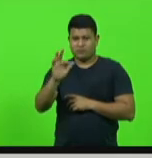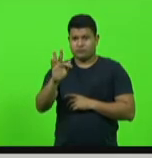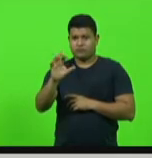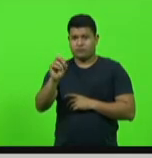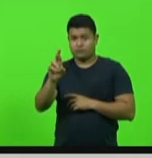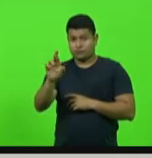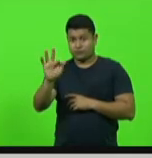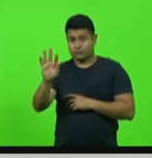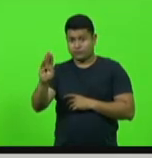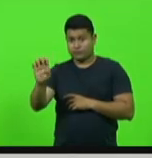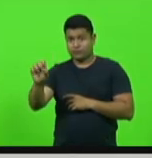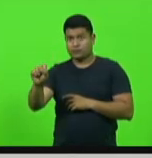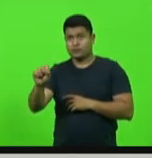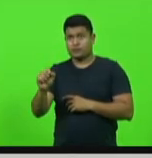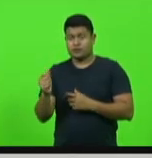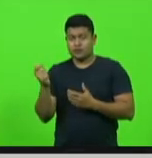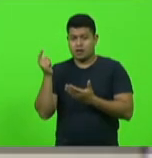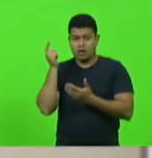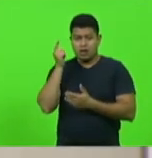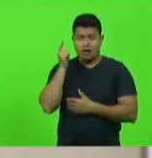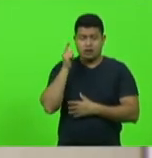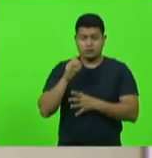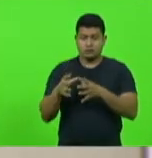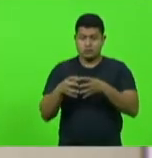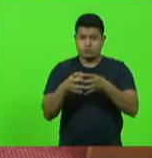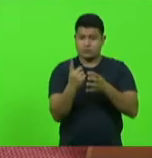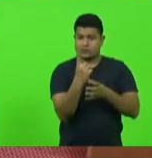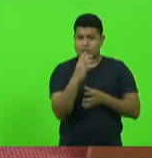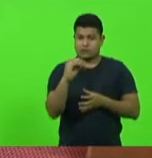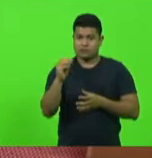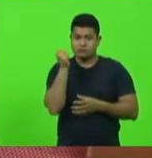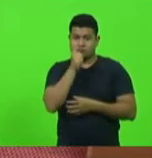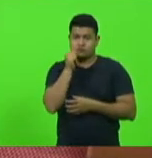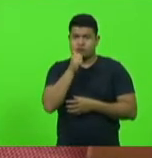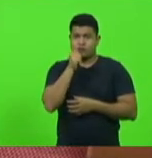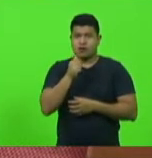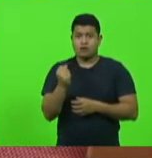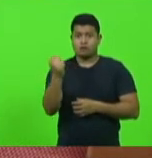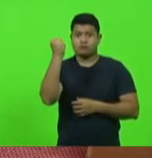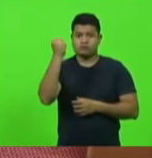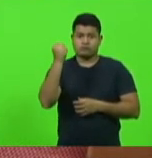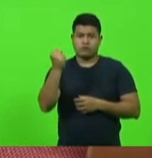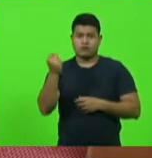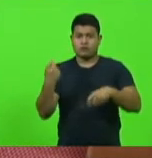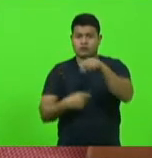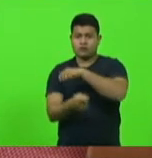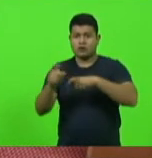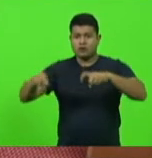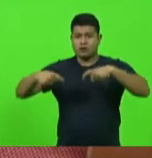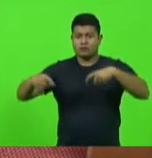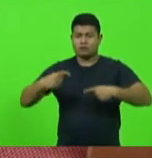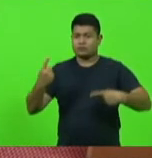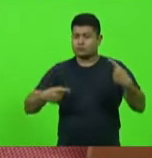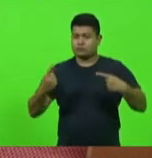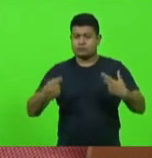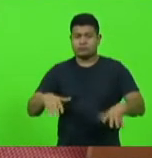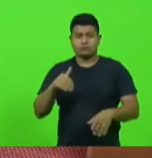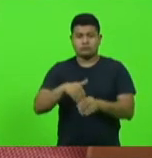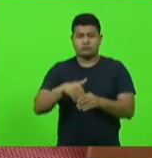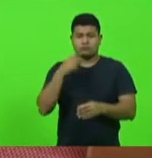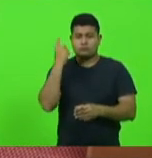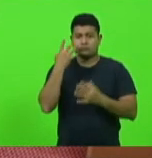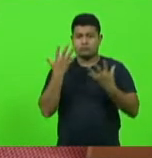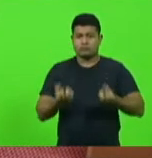mulheres poderosas do agro brasileiro. Em discussão. Não havendo quem queira discutir, é em votação. Deputados que aprovam, permaneçam como se